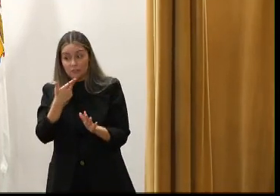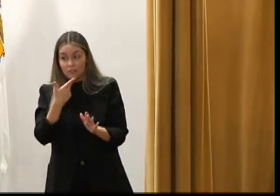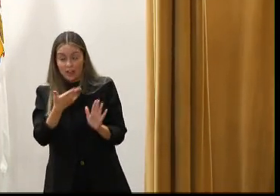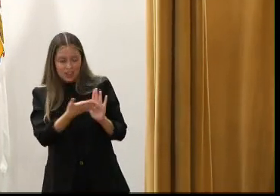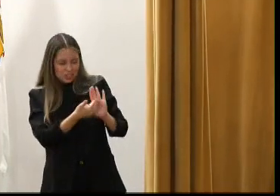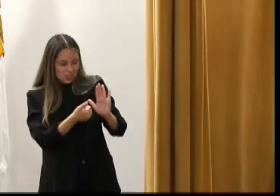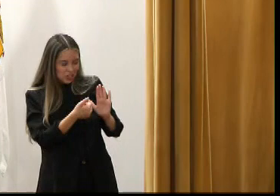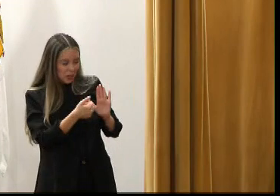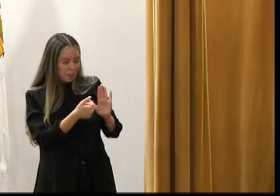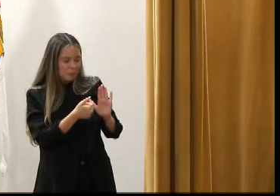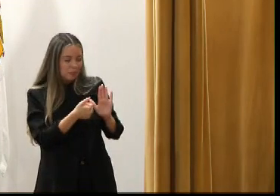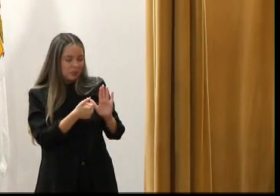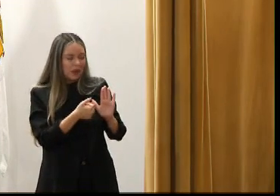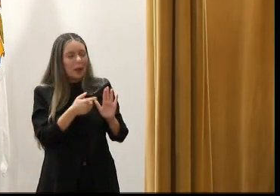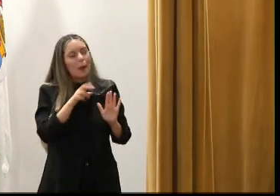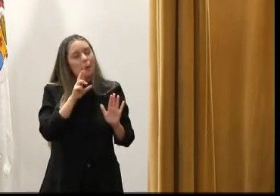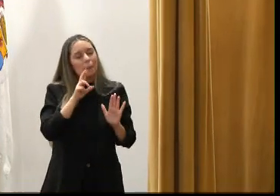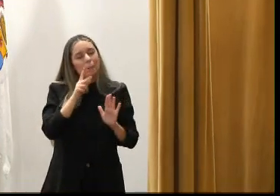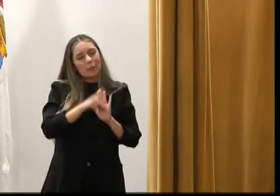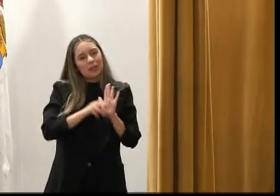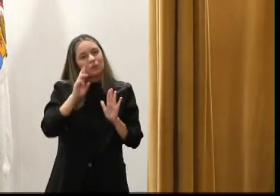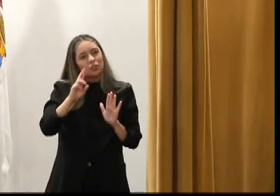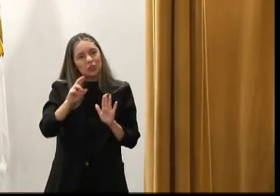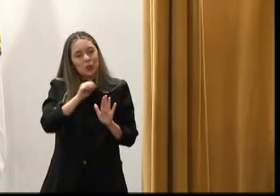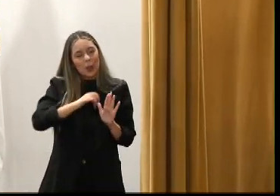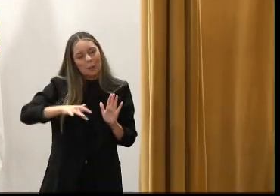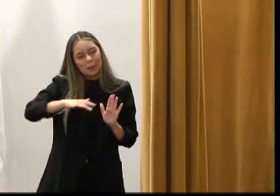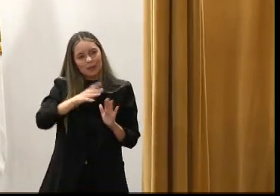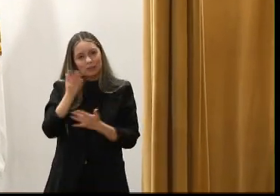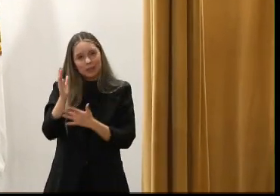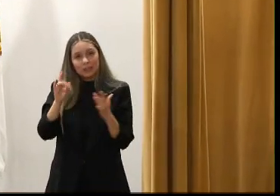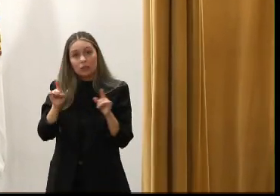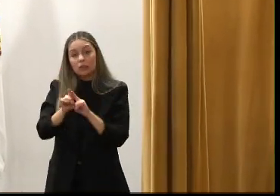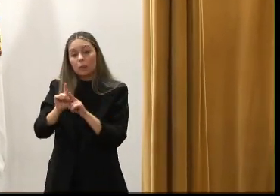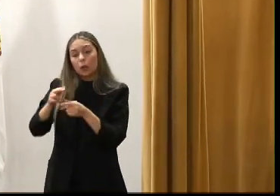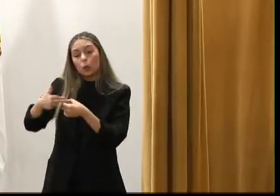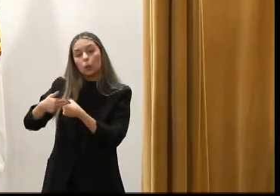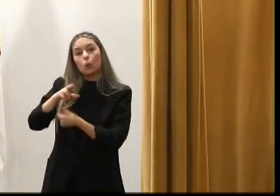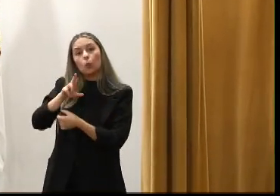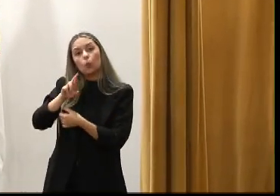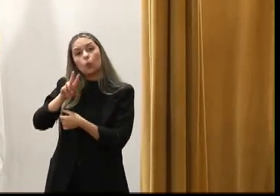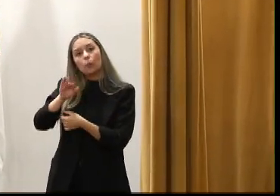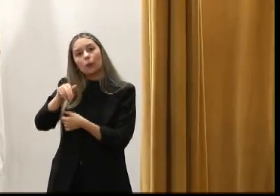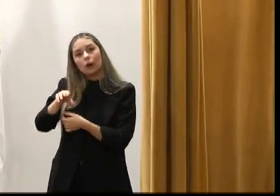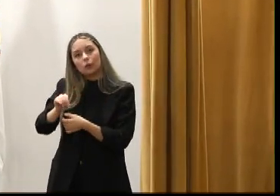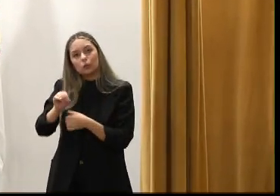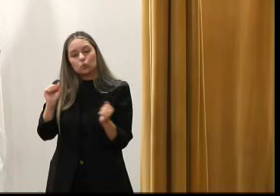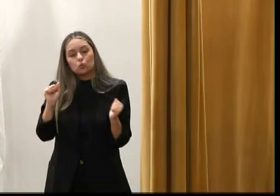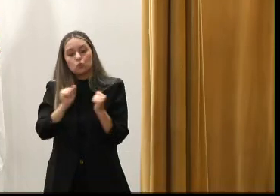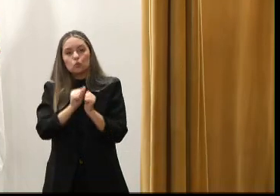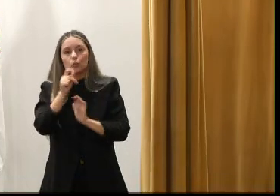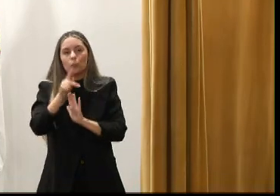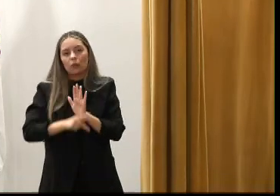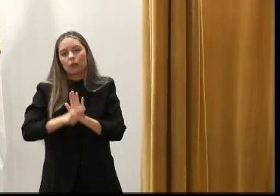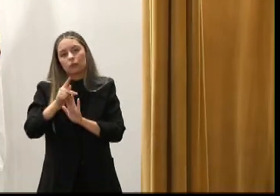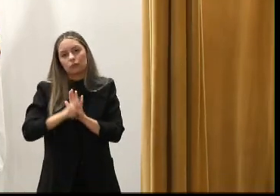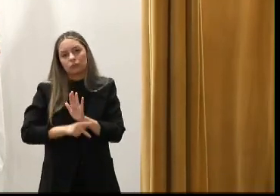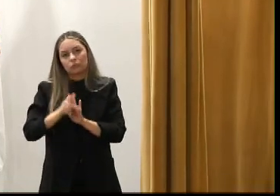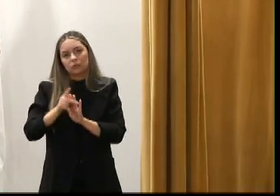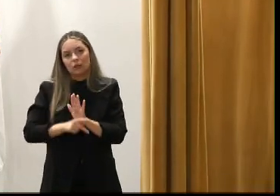plano diretor ambiental e o plano diretor urbano. O plano diretor urbano é junto com o plano,